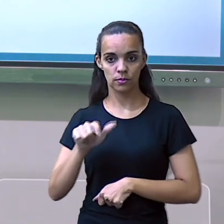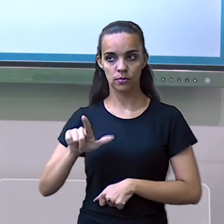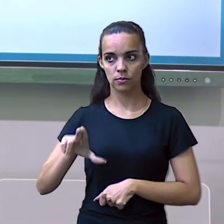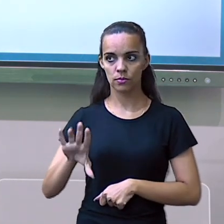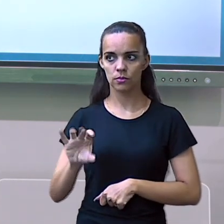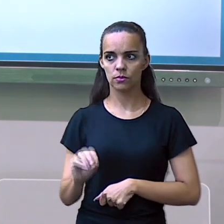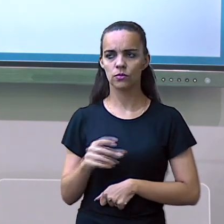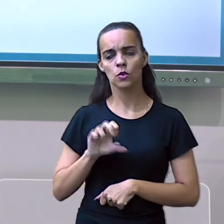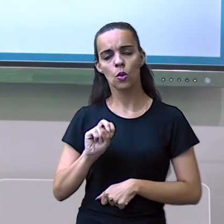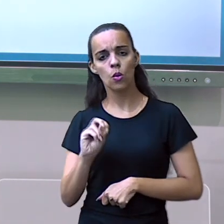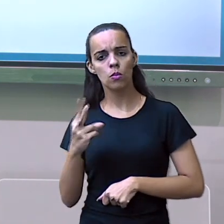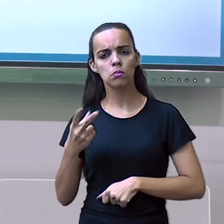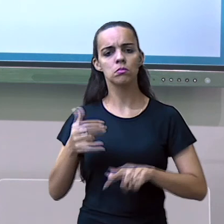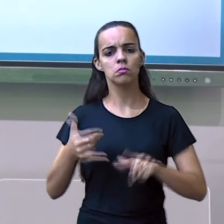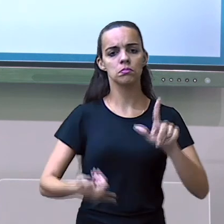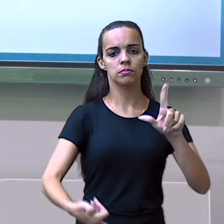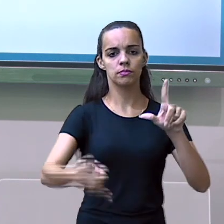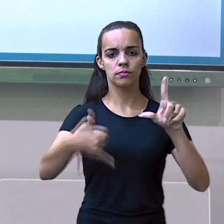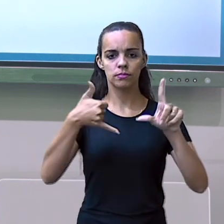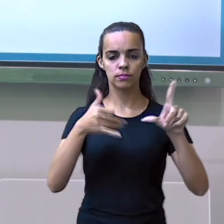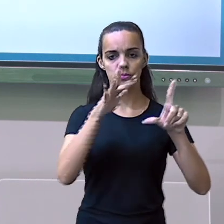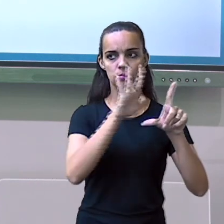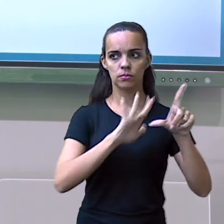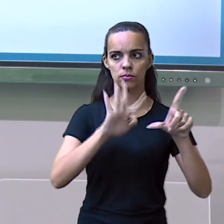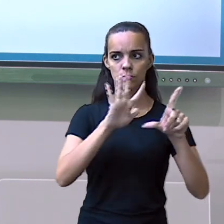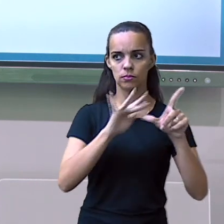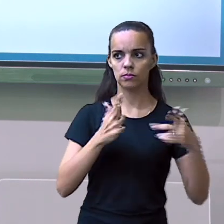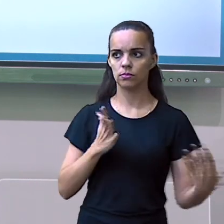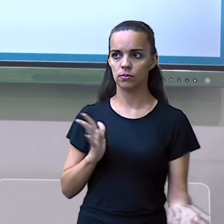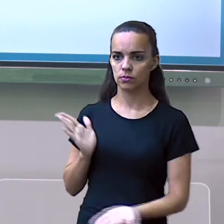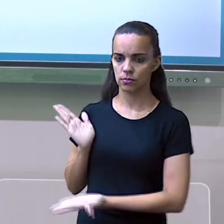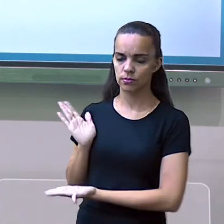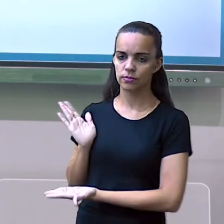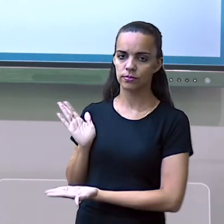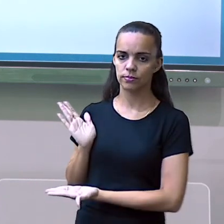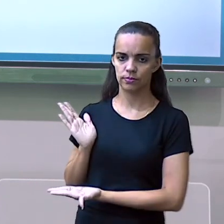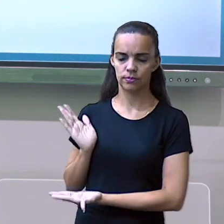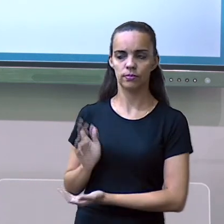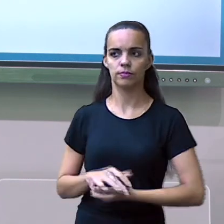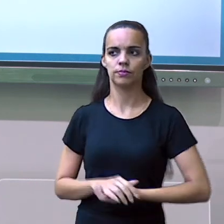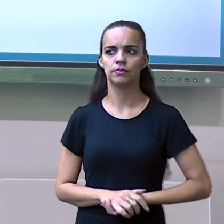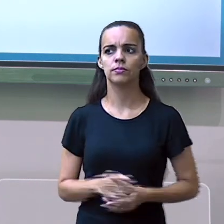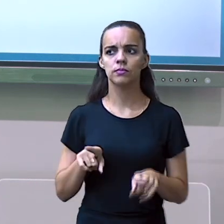smedgv.com/aluno ou aponte a câmera do seu celular para o QR Code que aparece